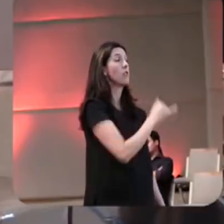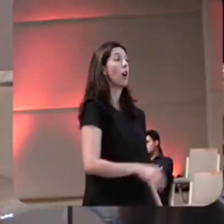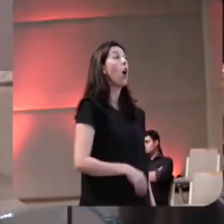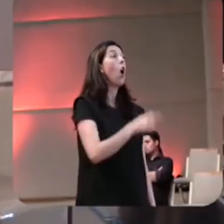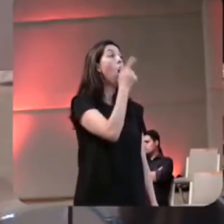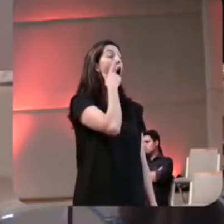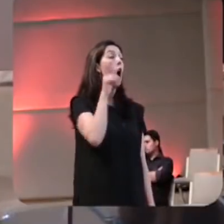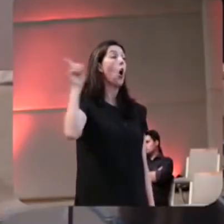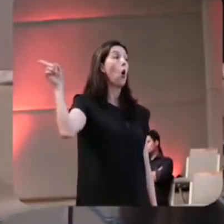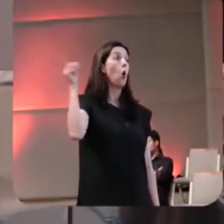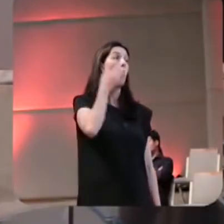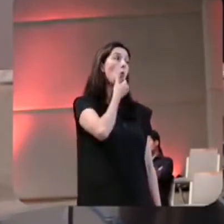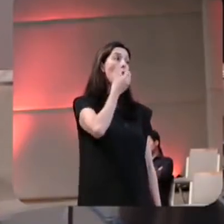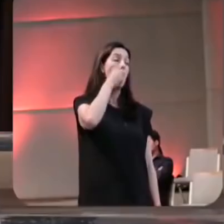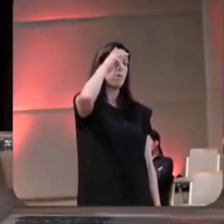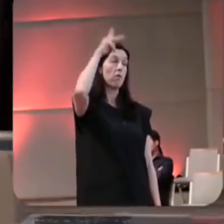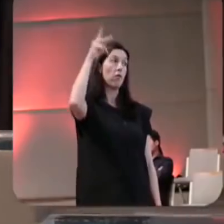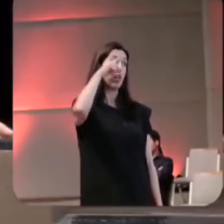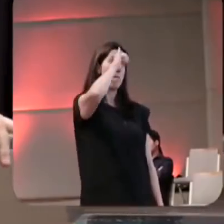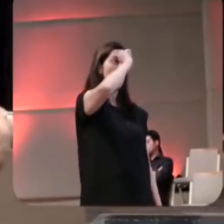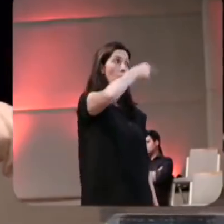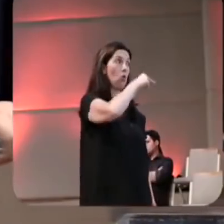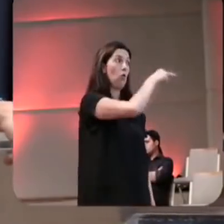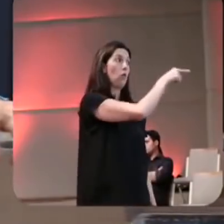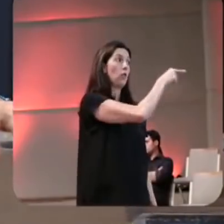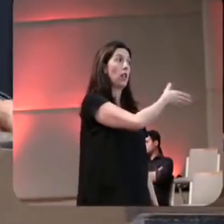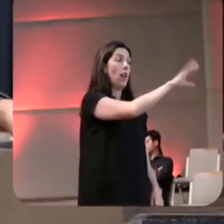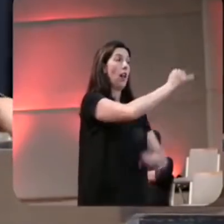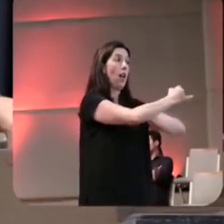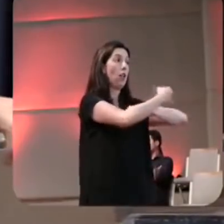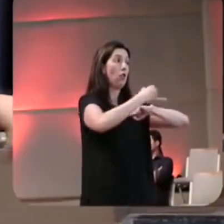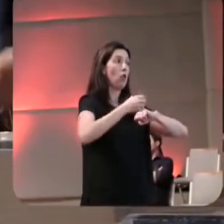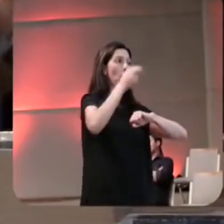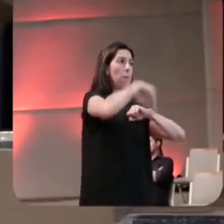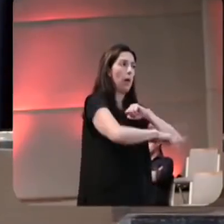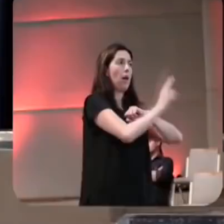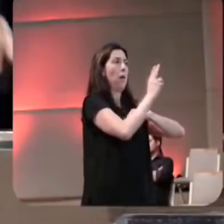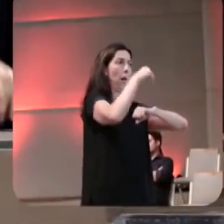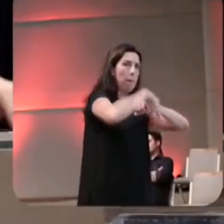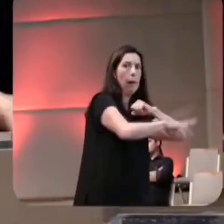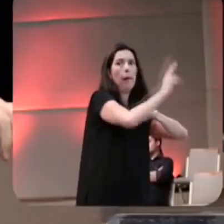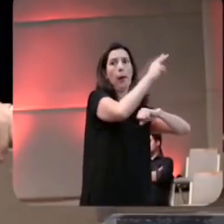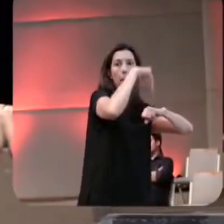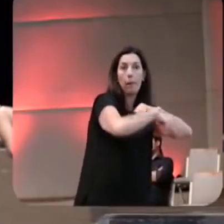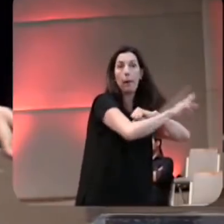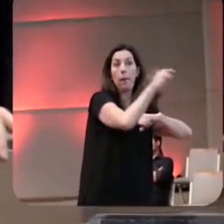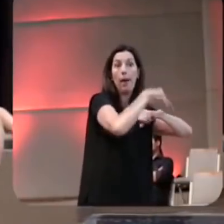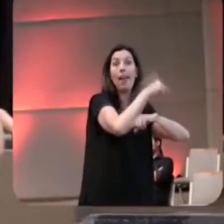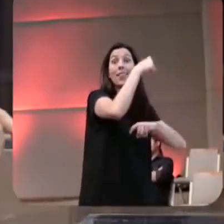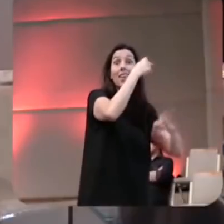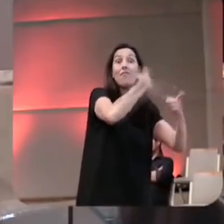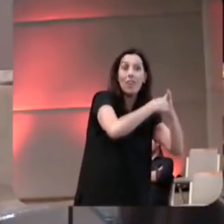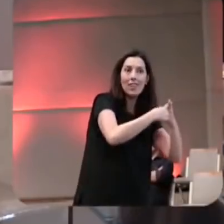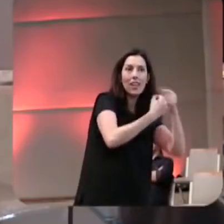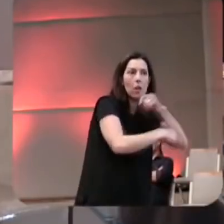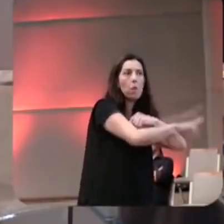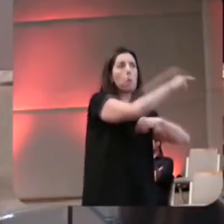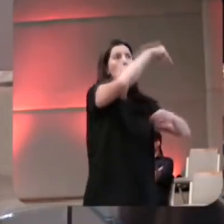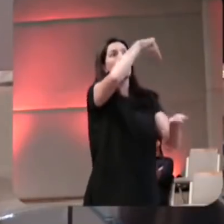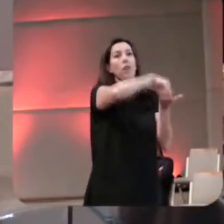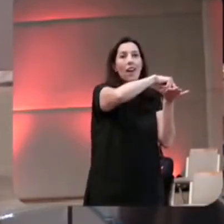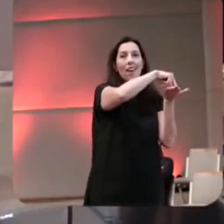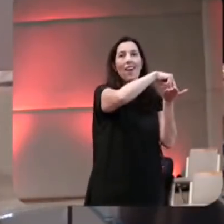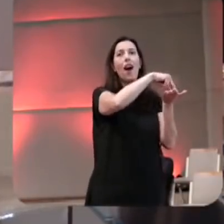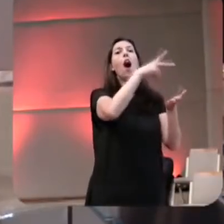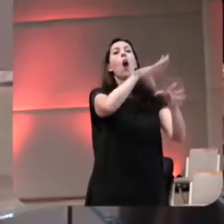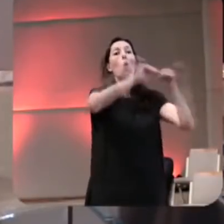com isso? E ele vai, mergulha, e na 7ª vez ele é curado. E então ele manda um